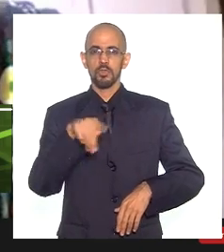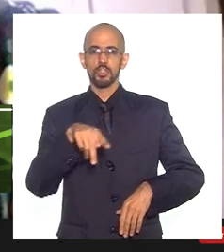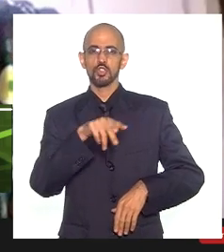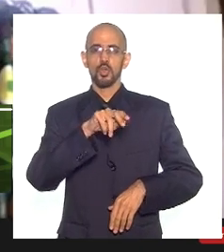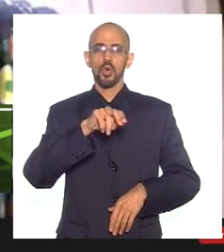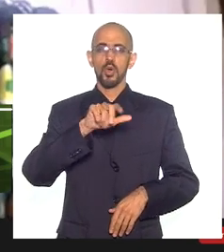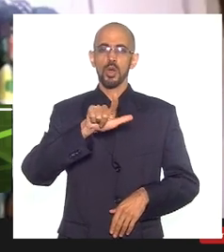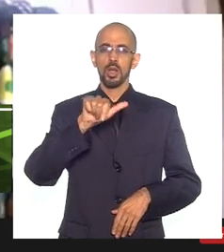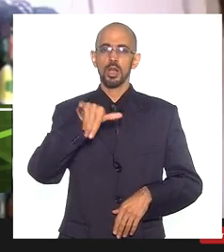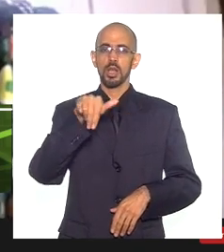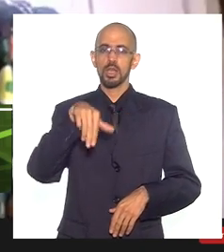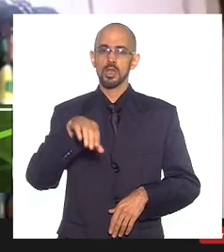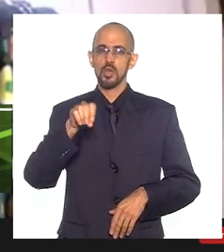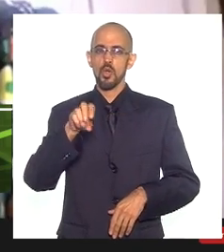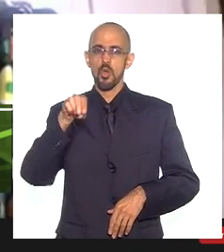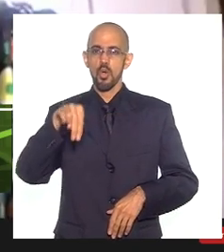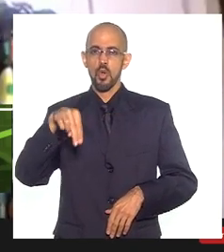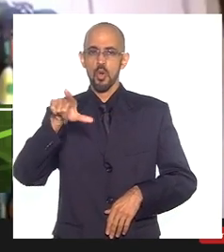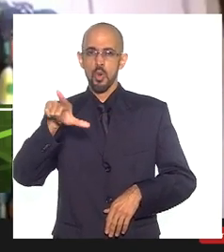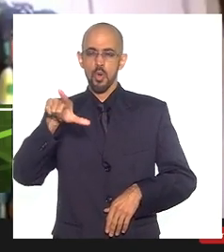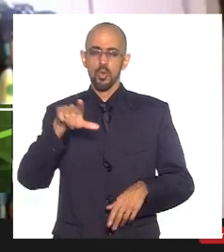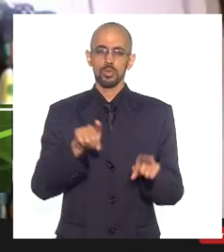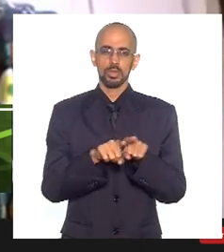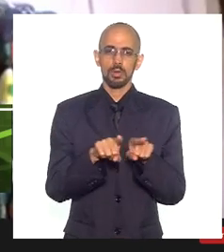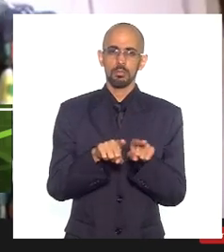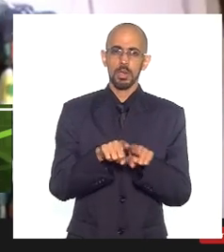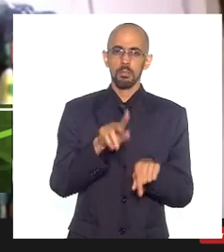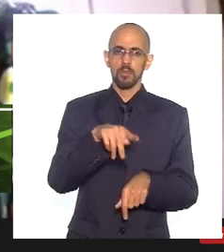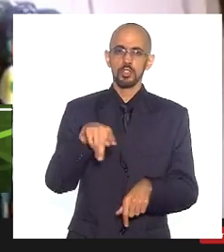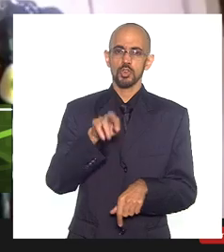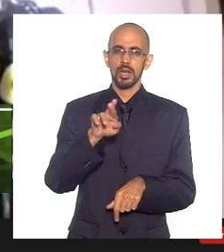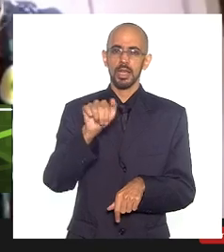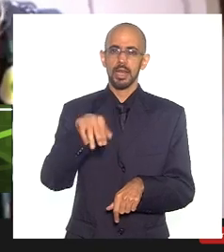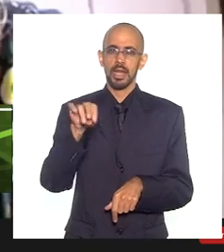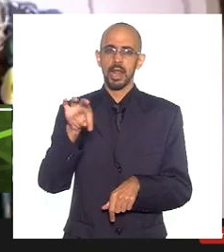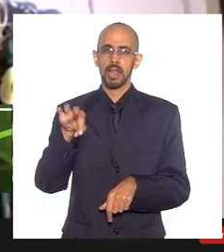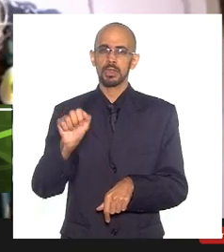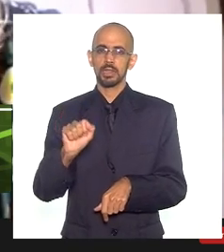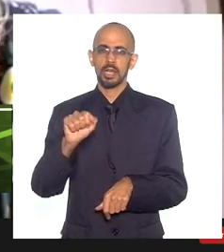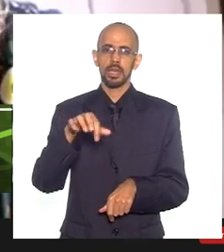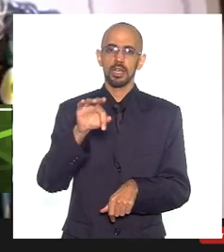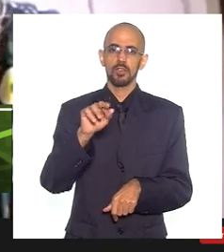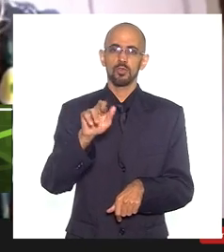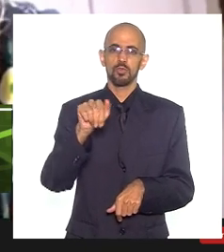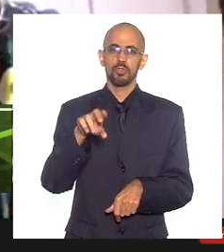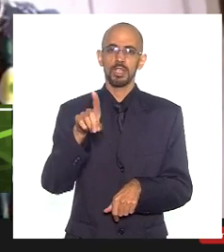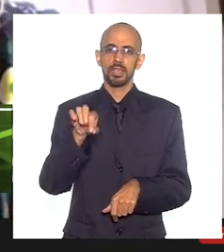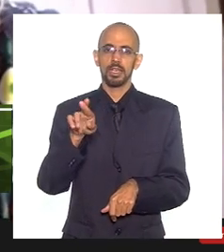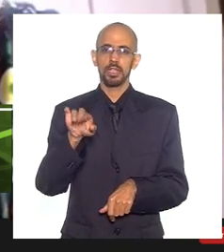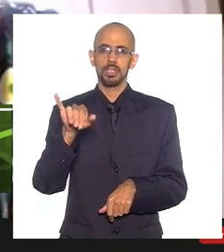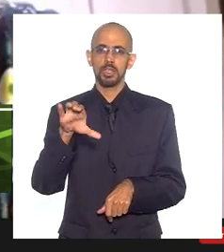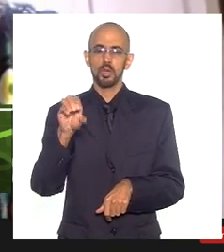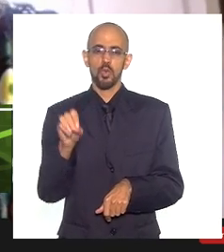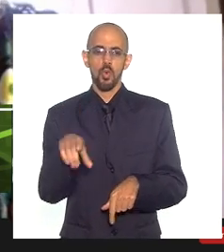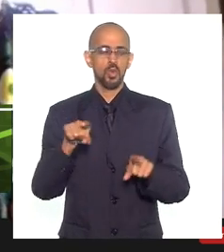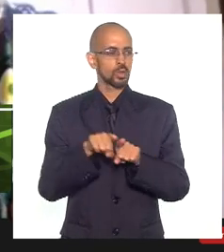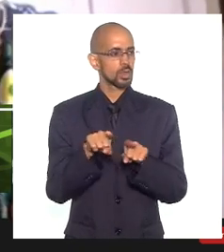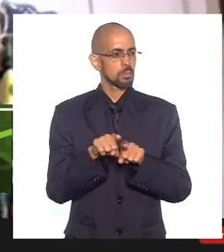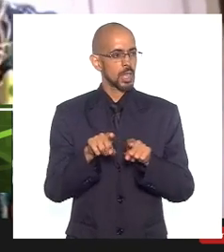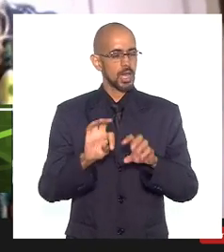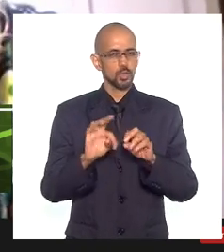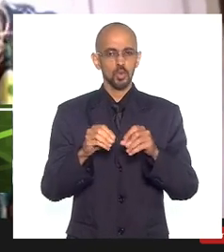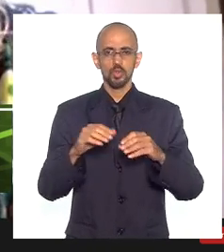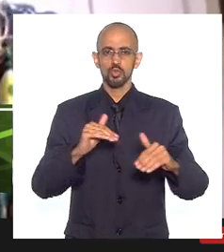saúdo aqui também professora Renata, todas do UERJ, Frederico, saúdo o movimento estudantil na figura